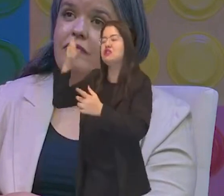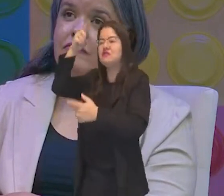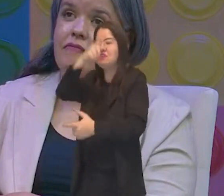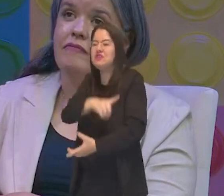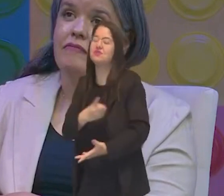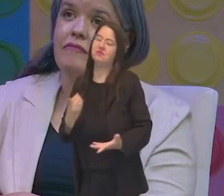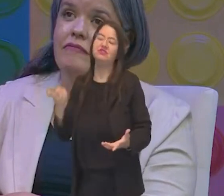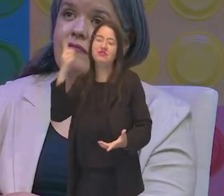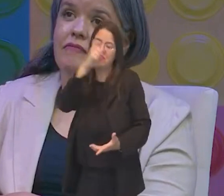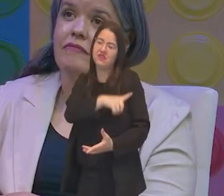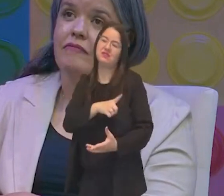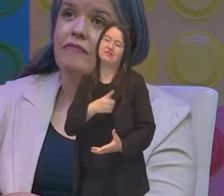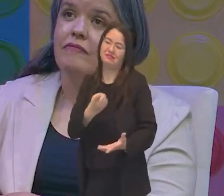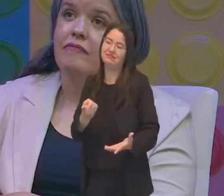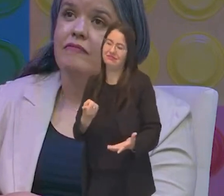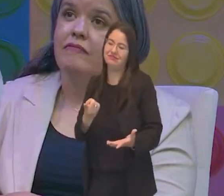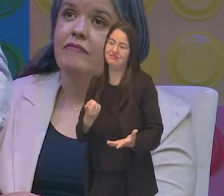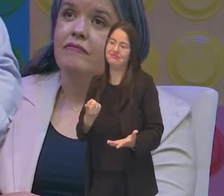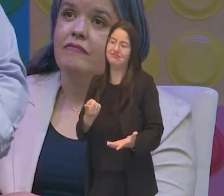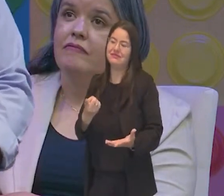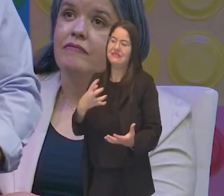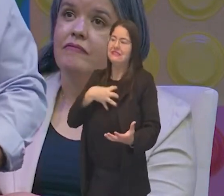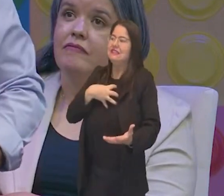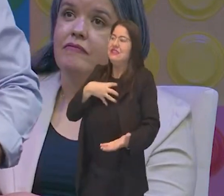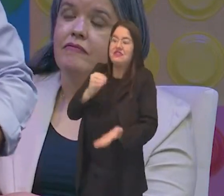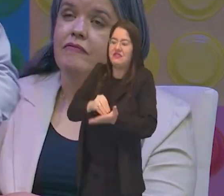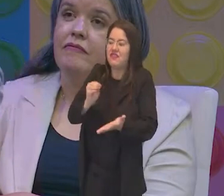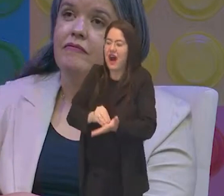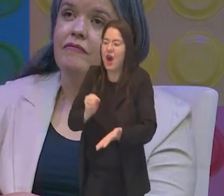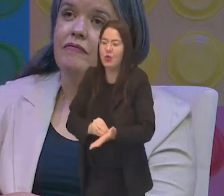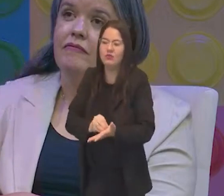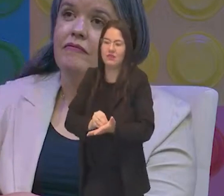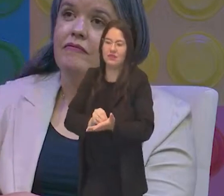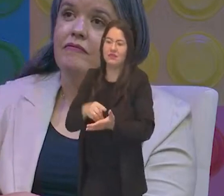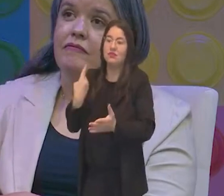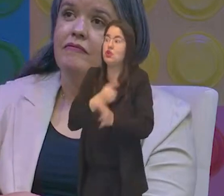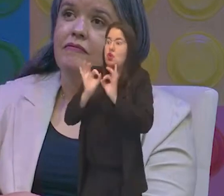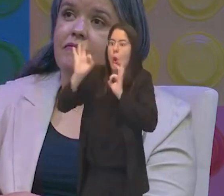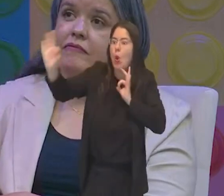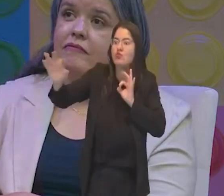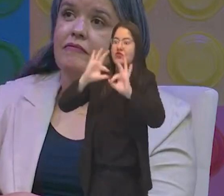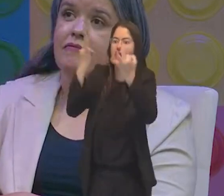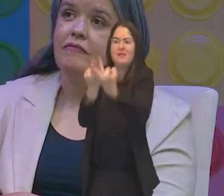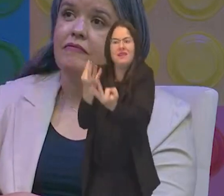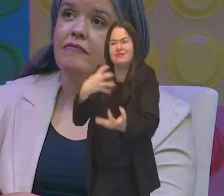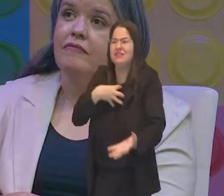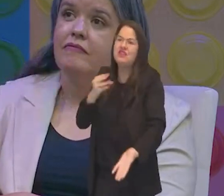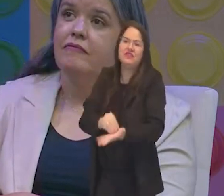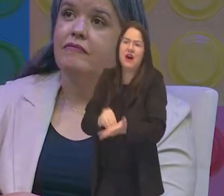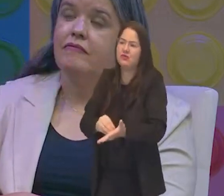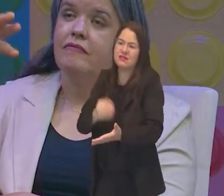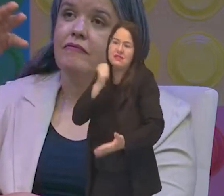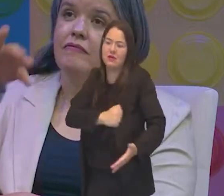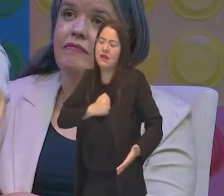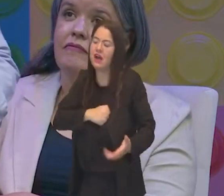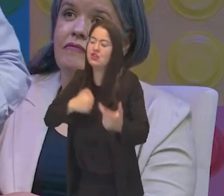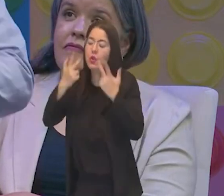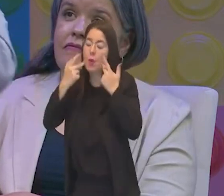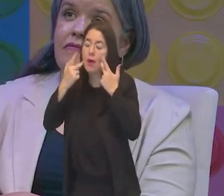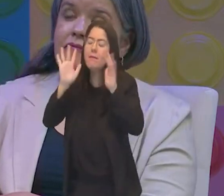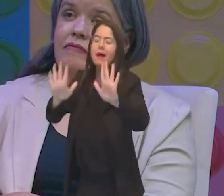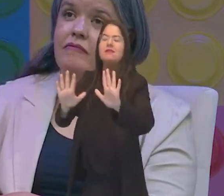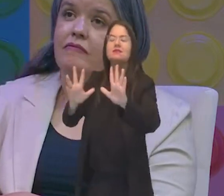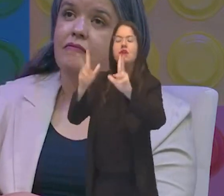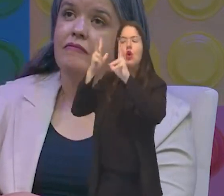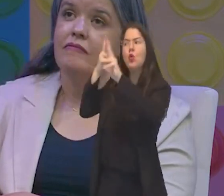virão, não é? Como faz falta estar longe dos nossos. Mas eu queria que a gente lembrasse do José.